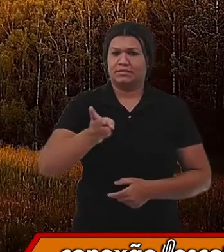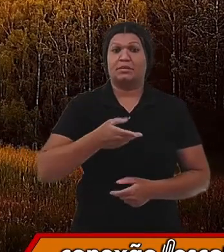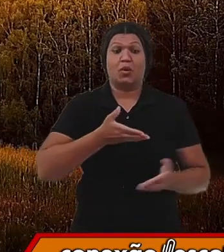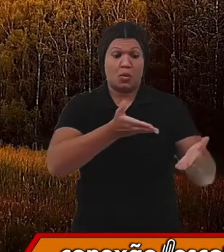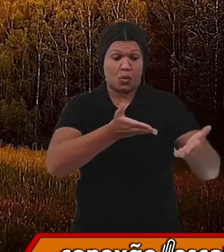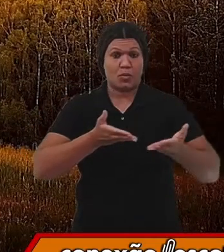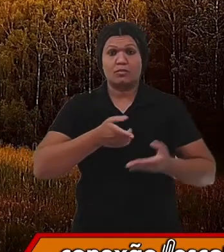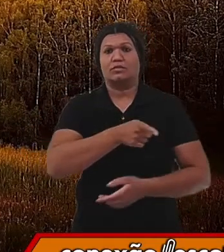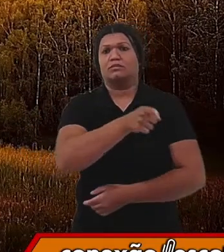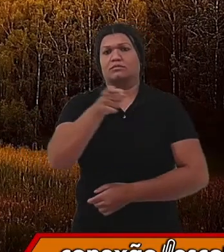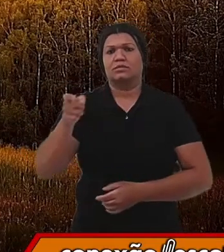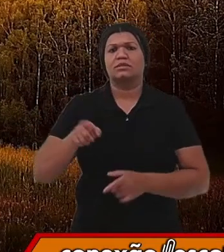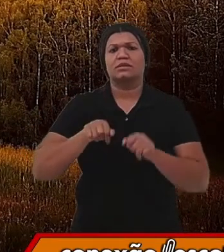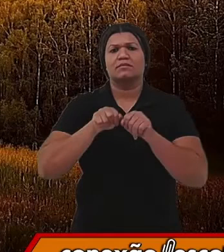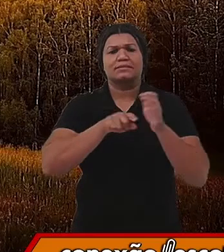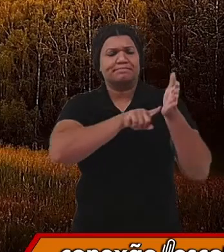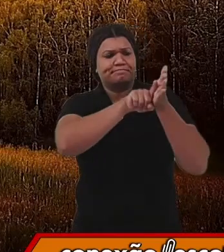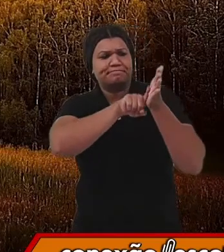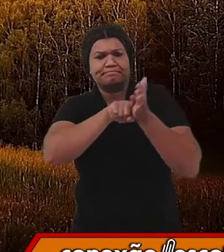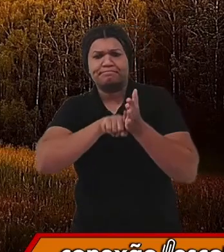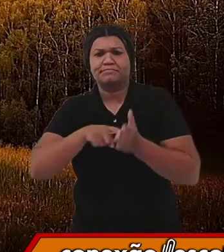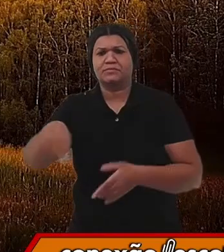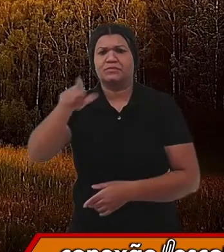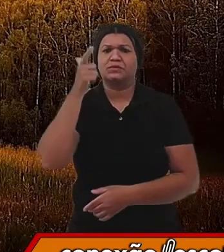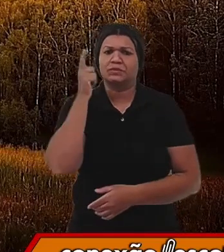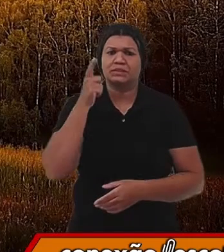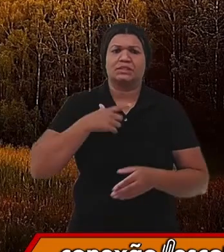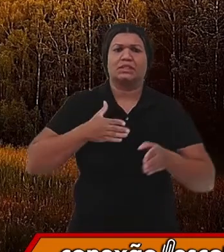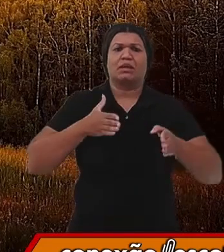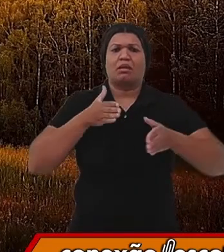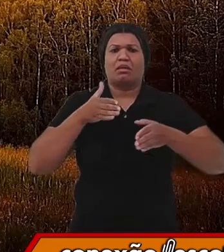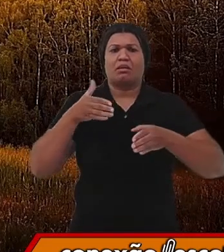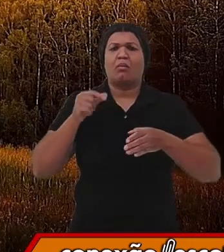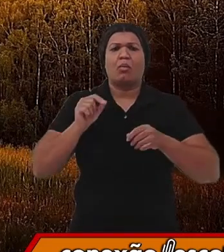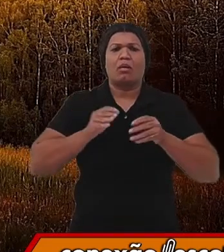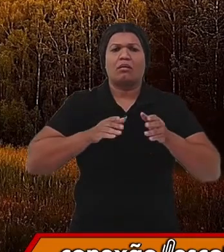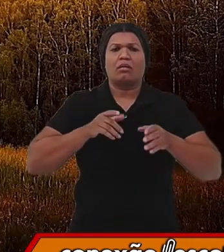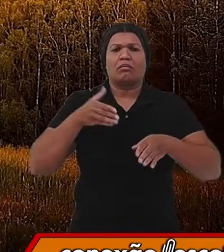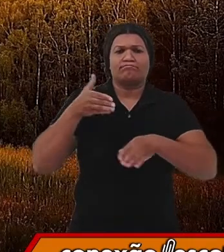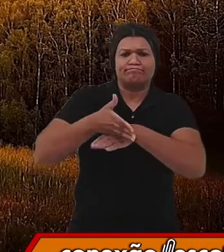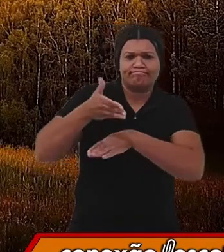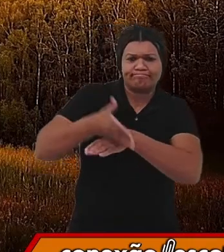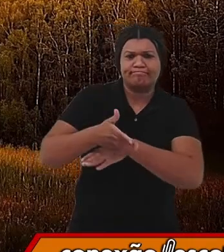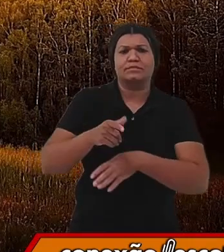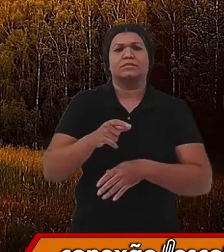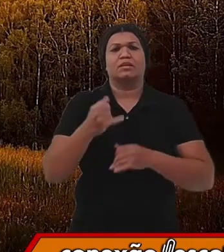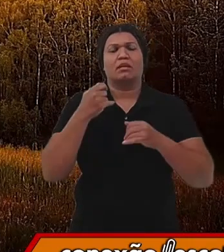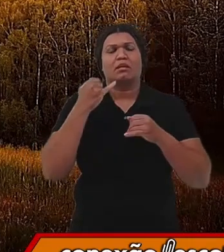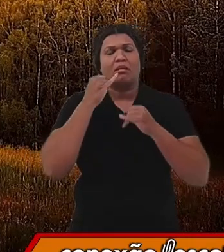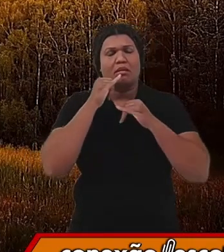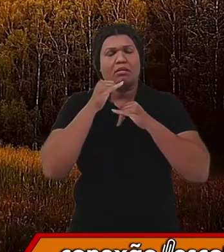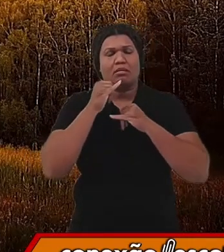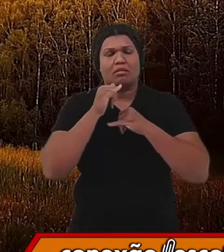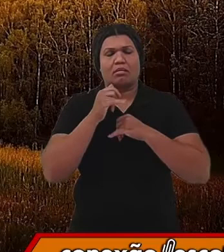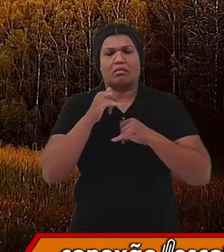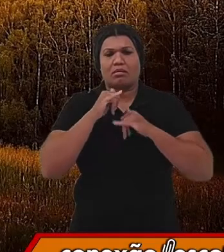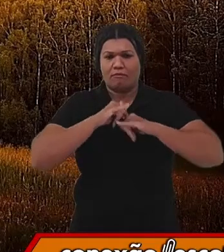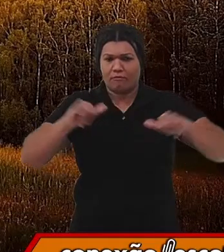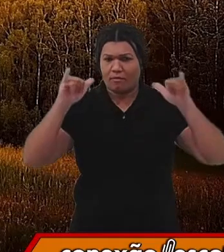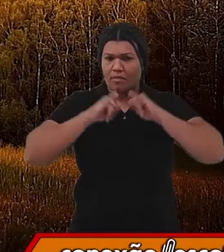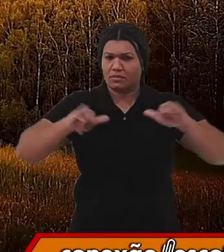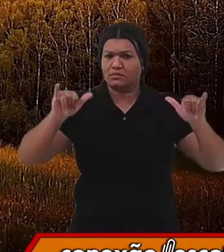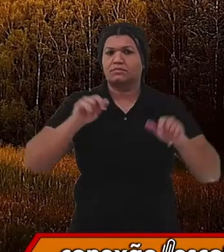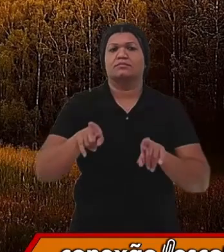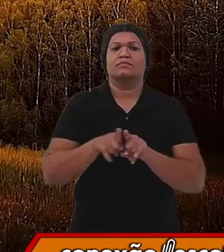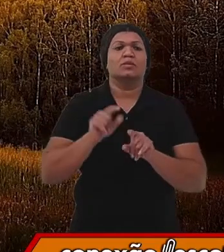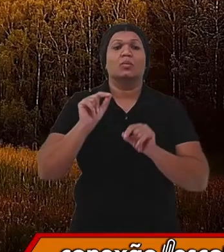a pesquisarem para que vocês tenham acesso justamente a essas informações e indicamos a leitura do